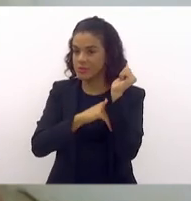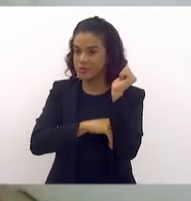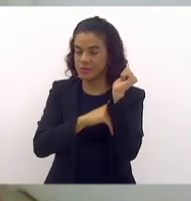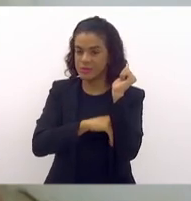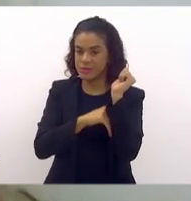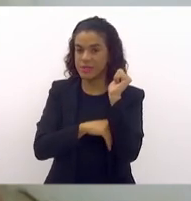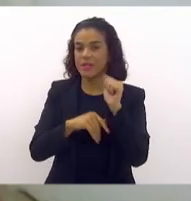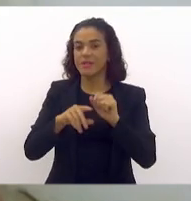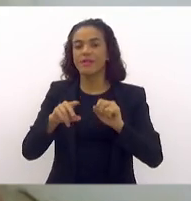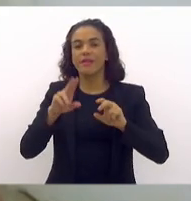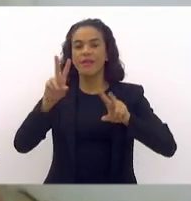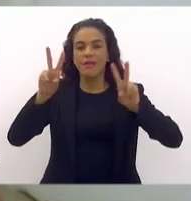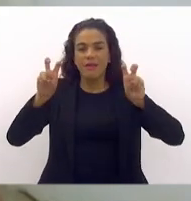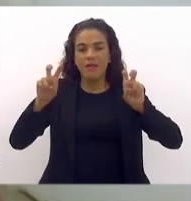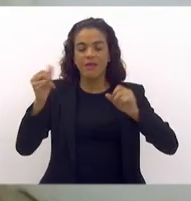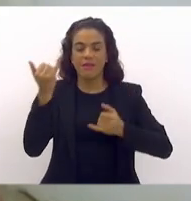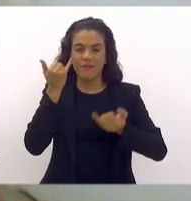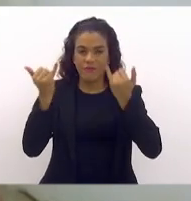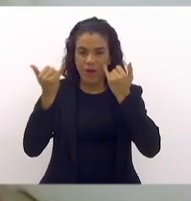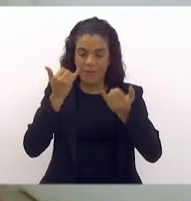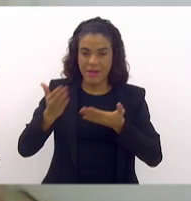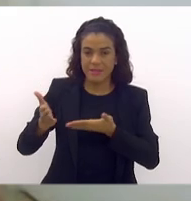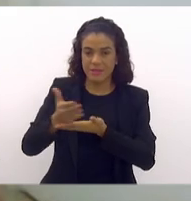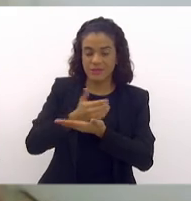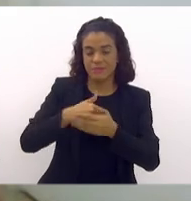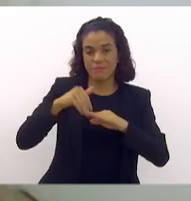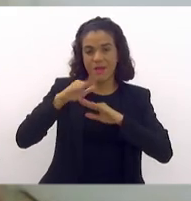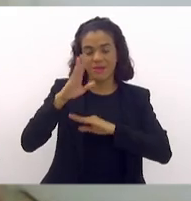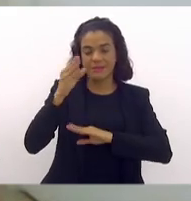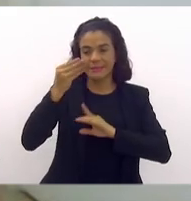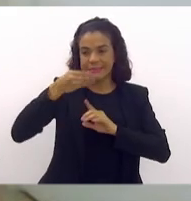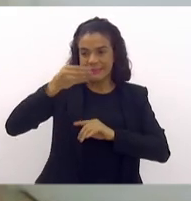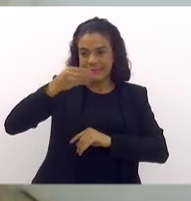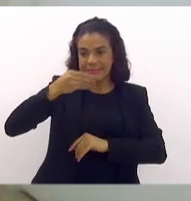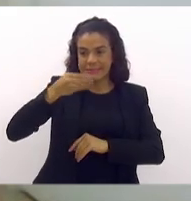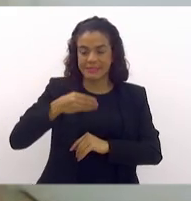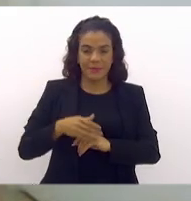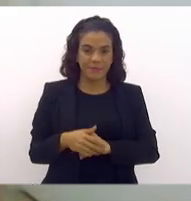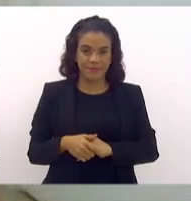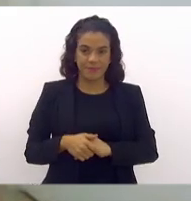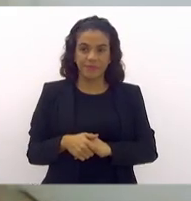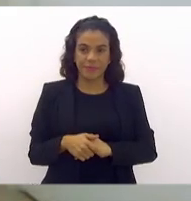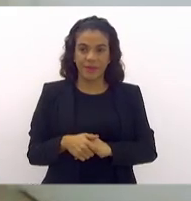dados que são mais sensíveis. Mas, de fato, o que a gente tem hoje é uma